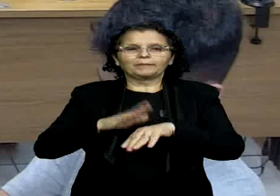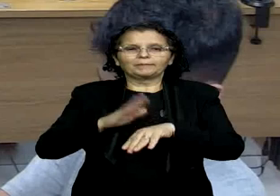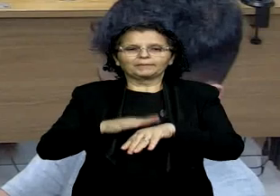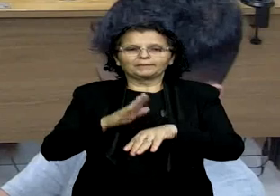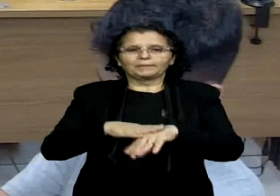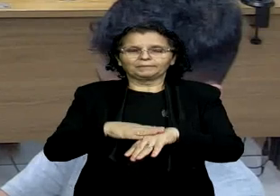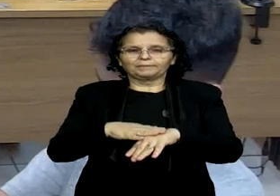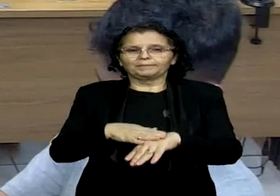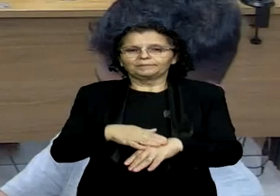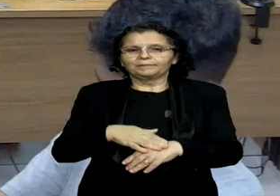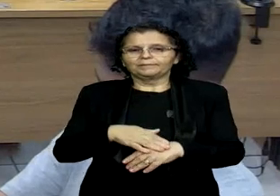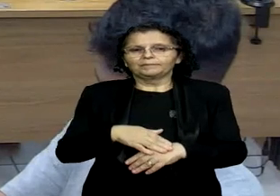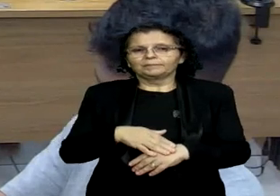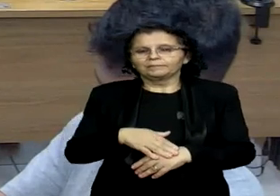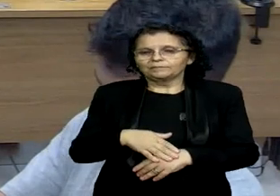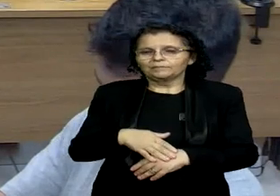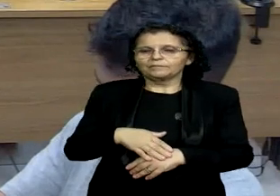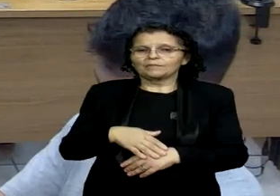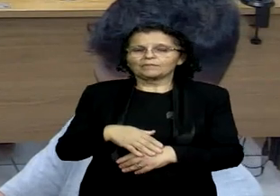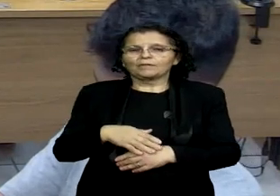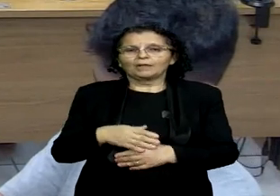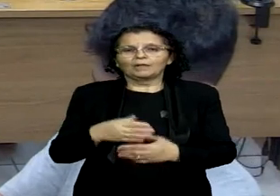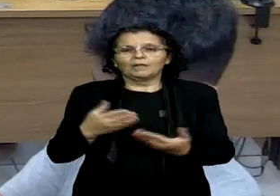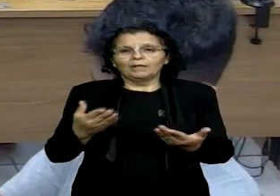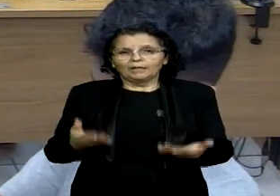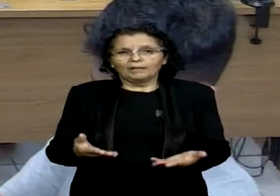mais. E o Elivelton é